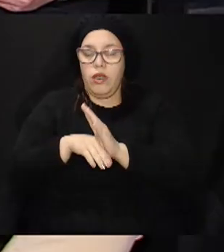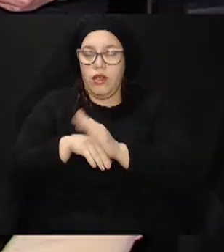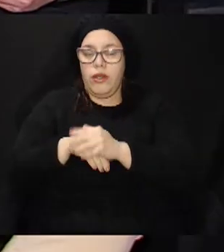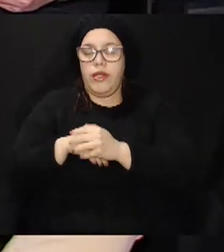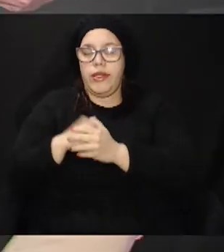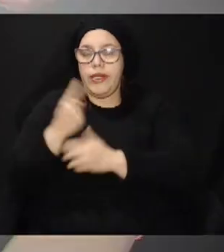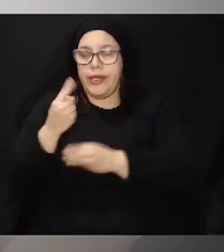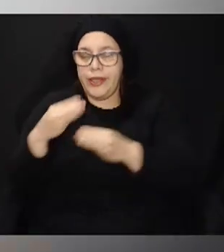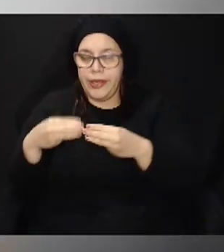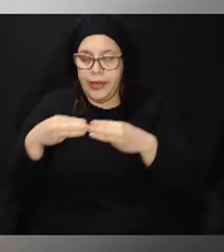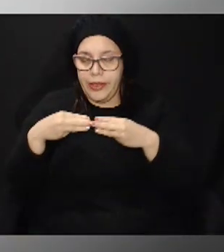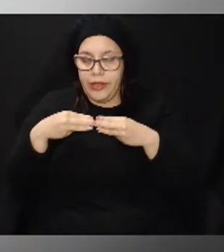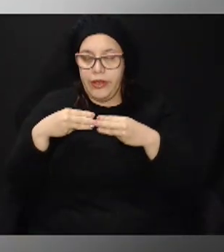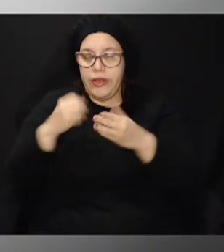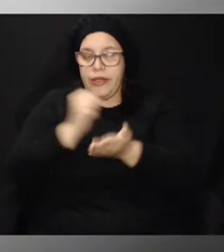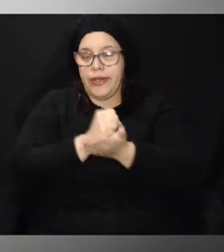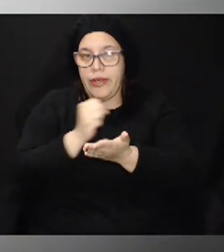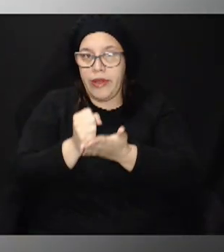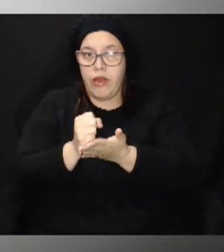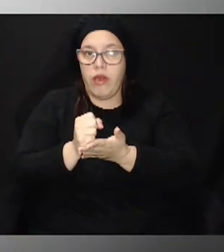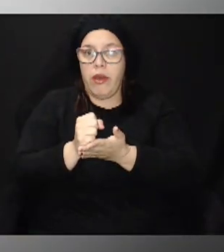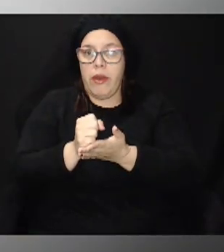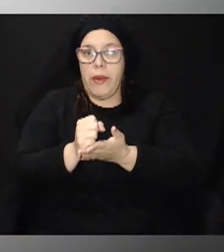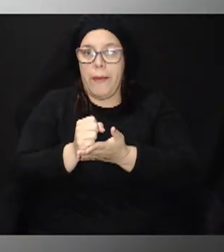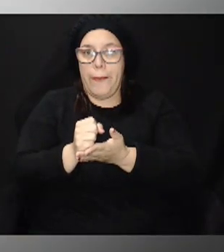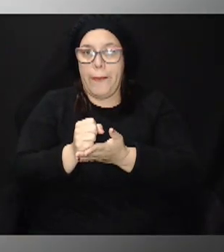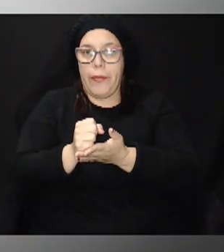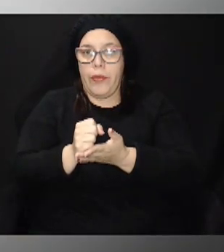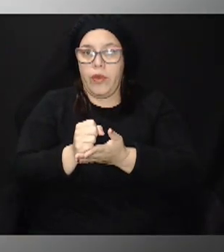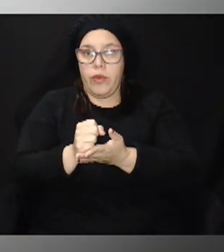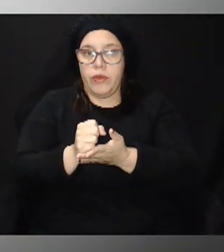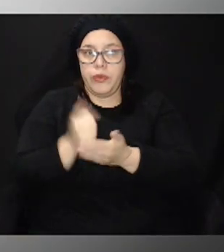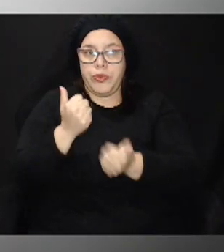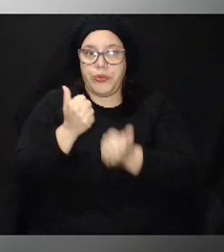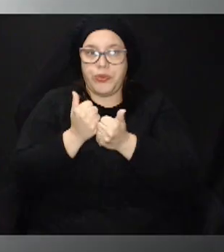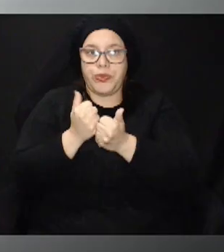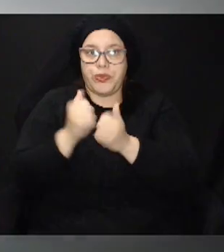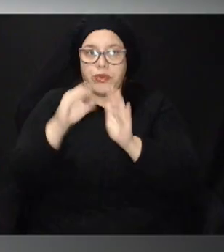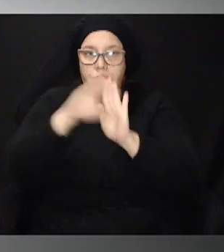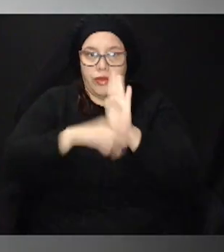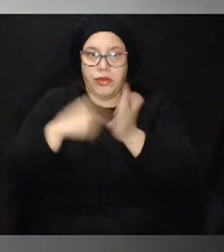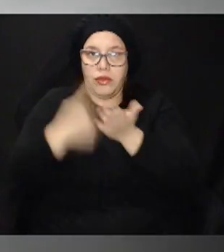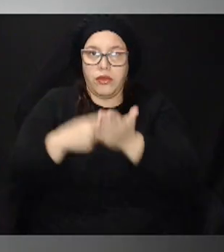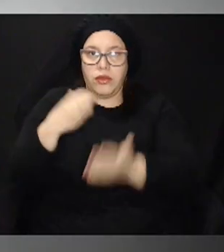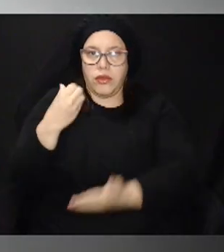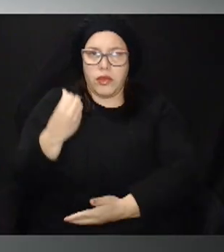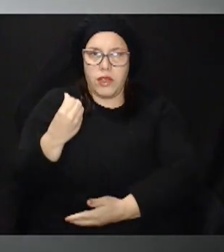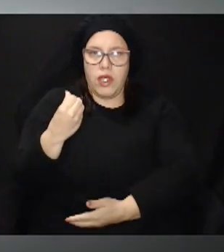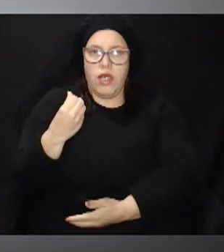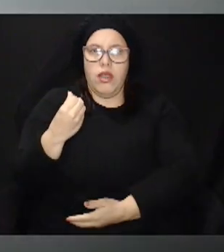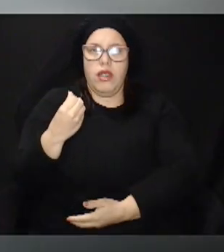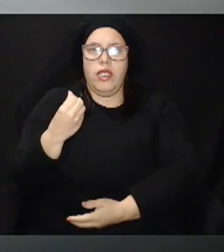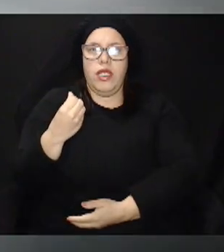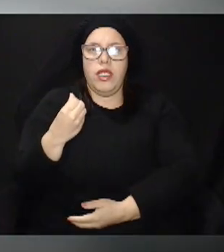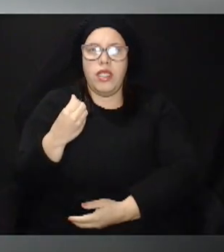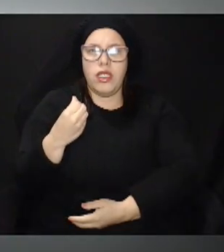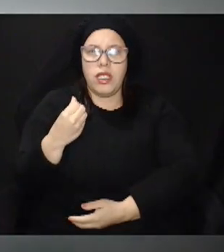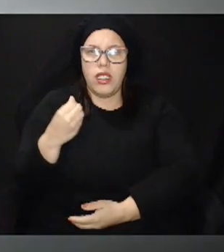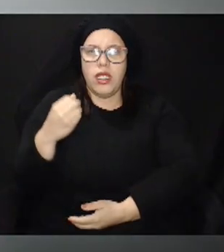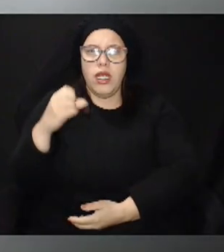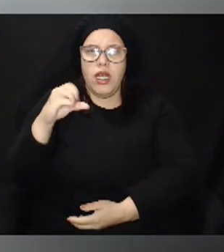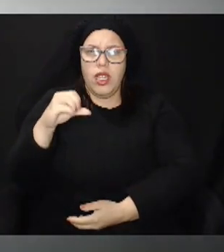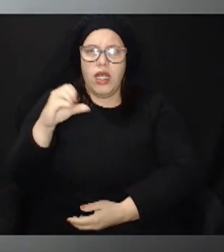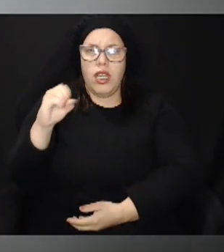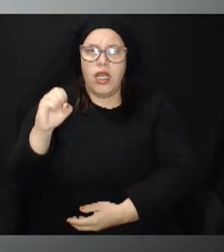senhor protocolou é a questão que o senhor apoia o convênio número 6.908 de 2025, firmado entre